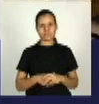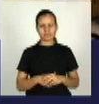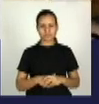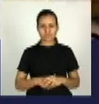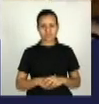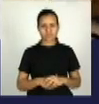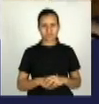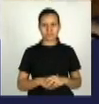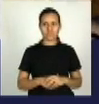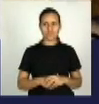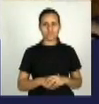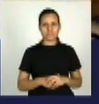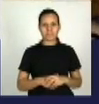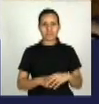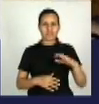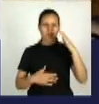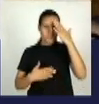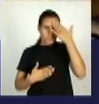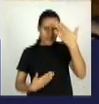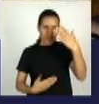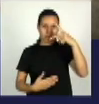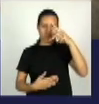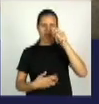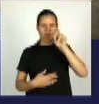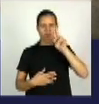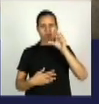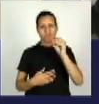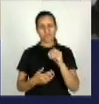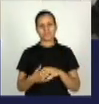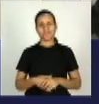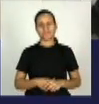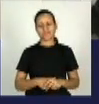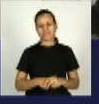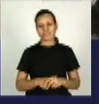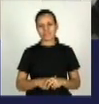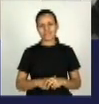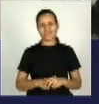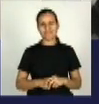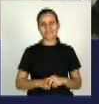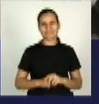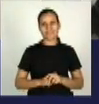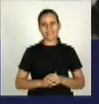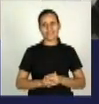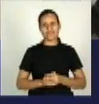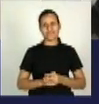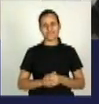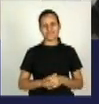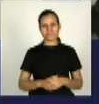medicamentos. Agradecemos a presença do professor Paulo. Muito obrigado, Paulo. E vamos para o intervalo.